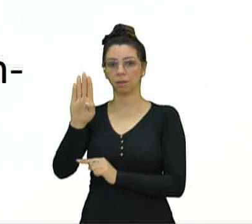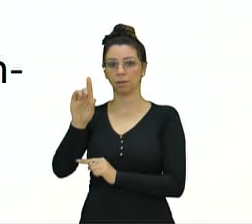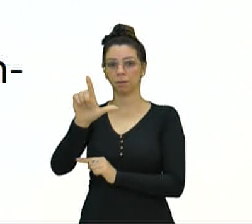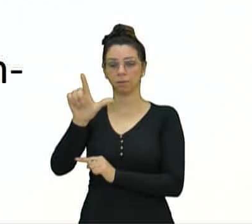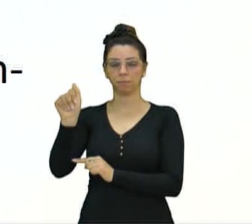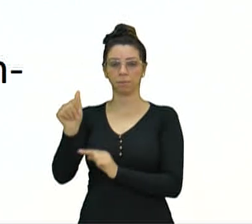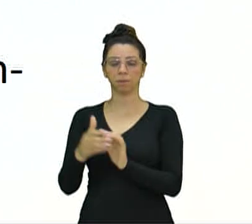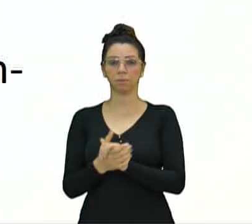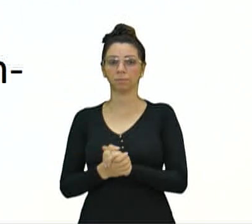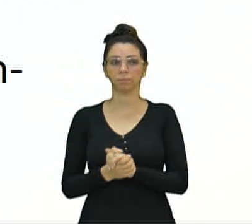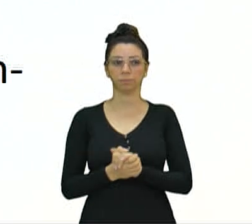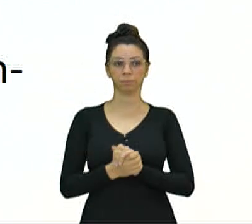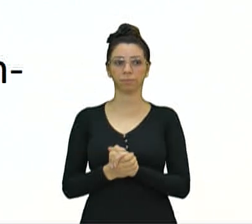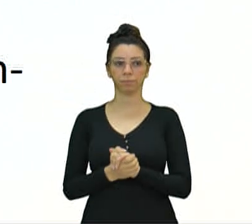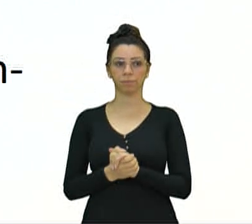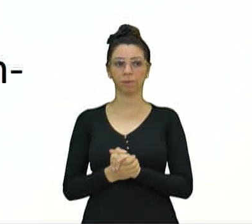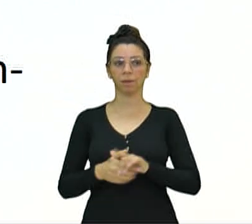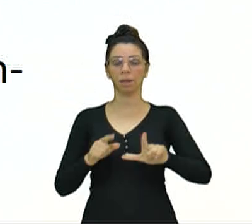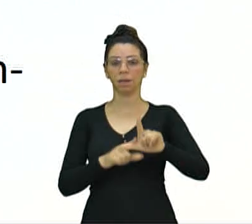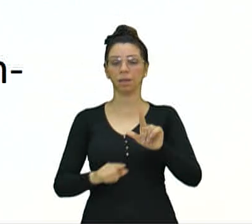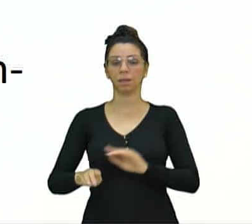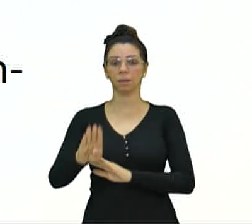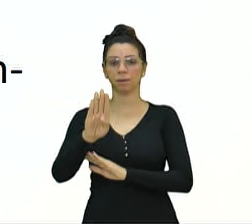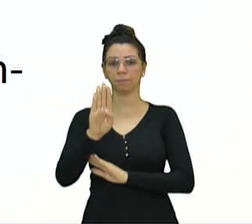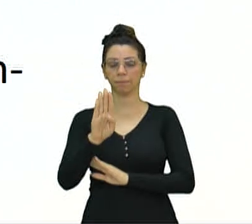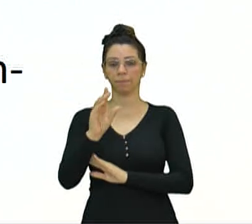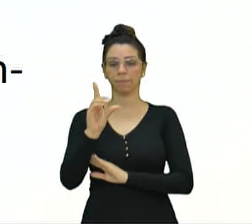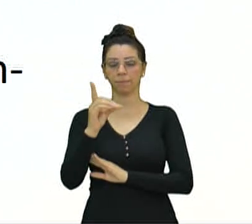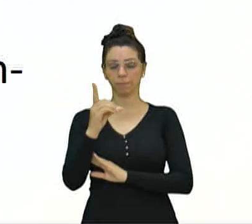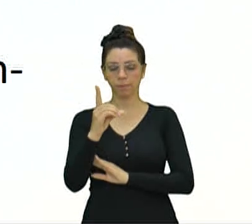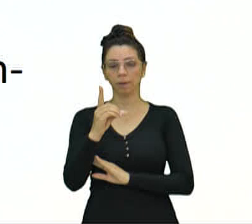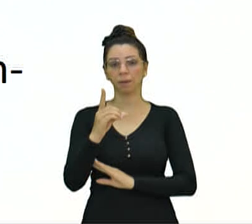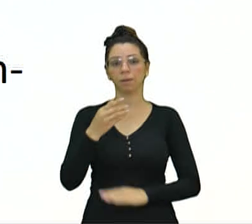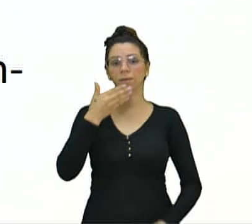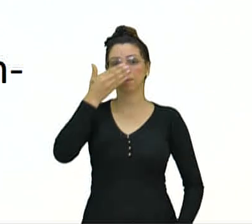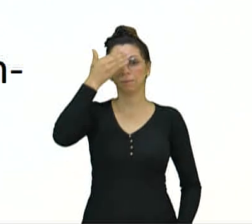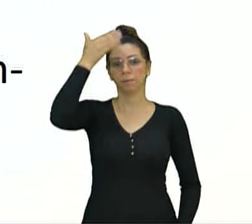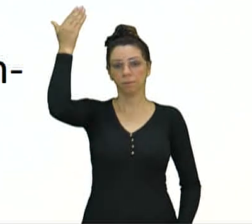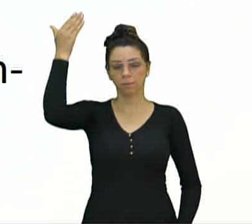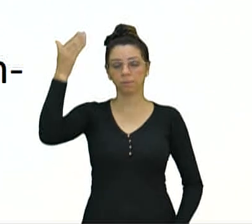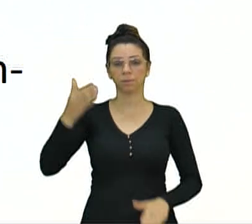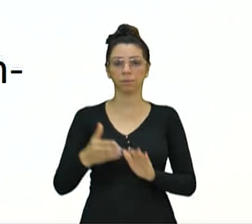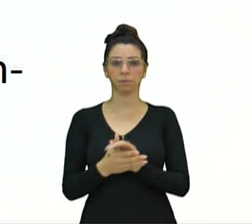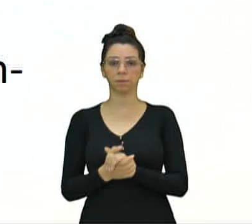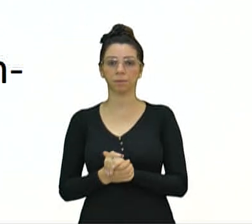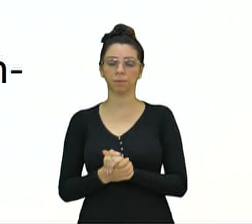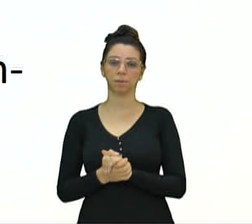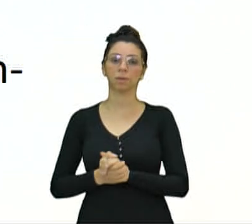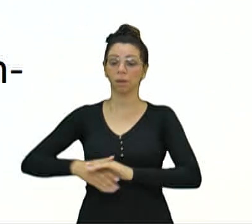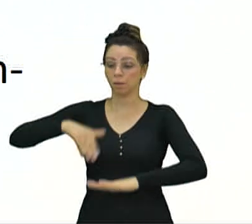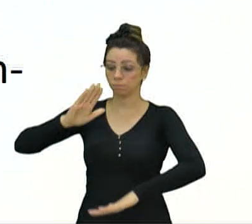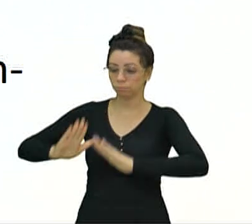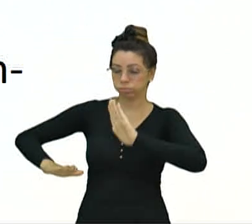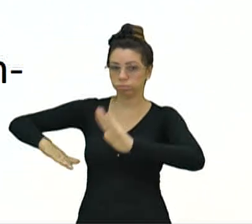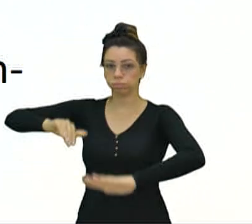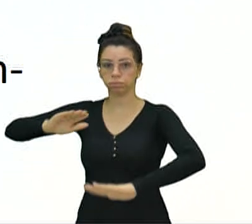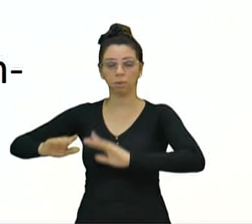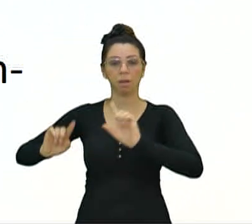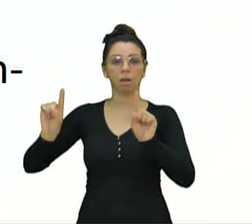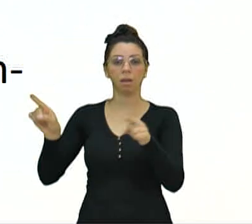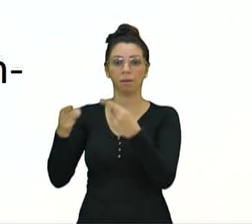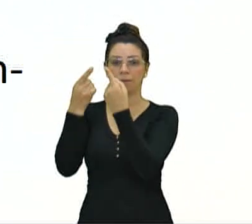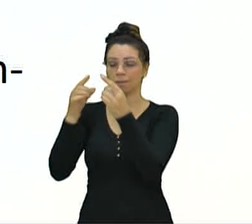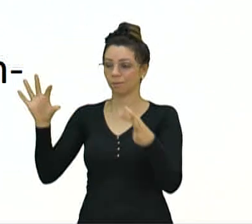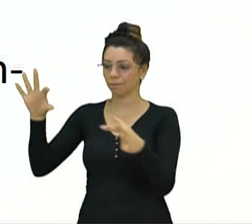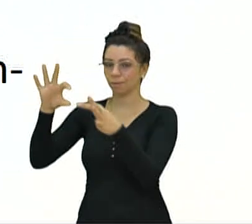D, islamismo, se relaciona com a última alternativa da segunda coluna, que são os tambores somam-se ao canto.